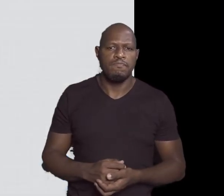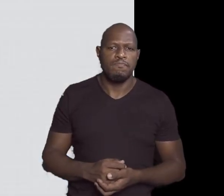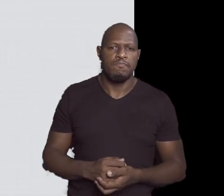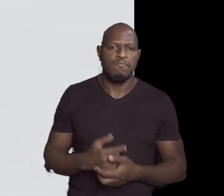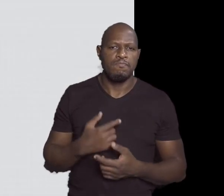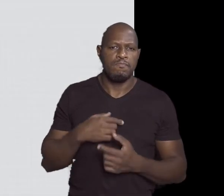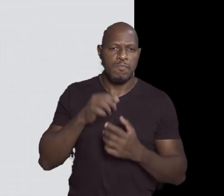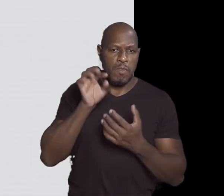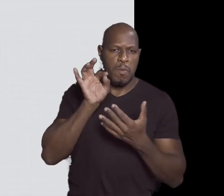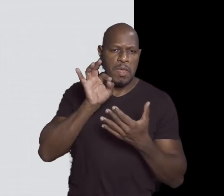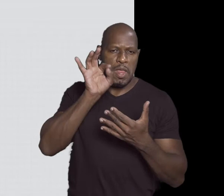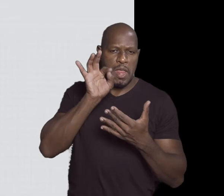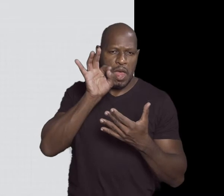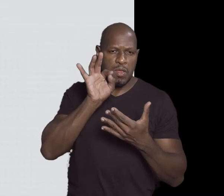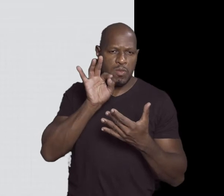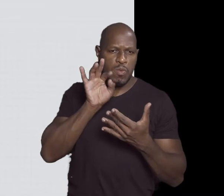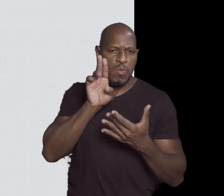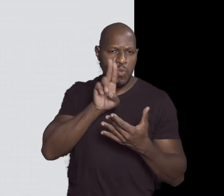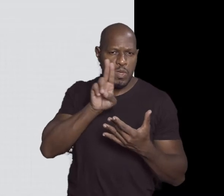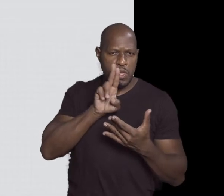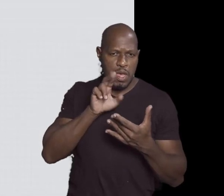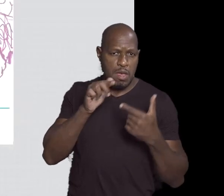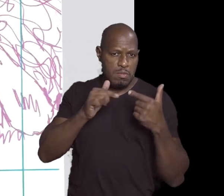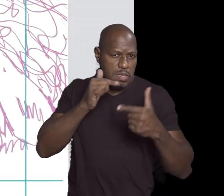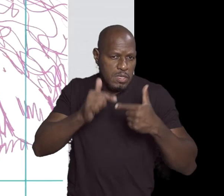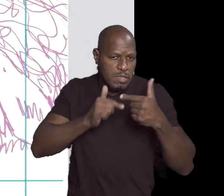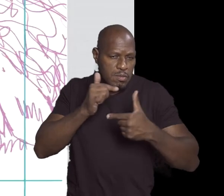o pincel que eu estou usando para esse trabalho,